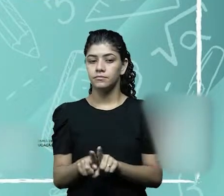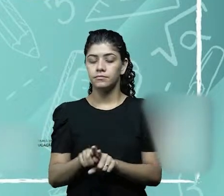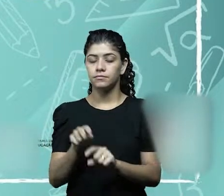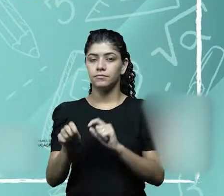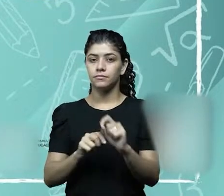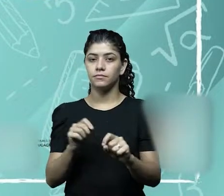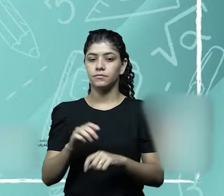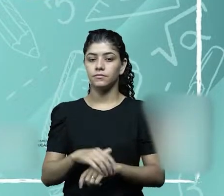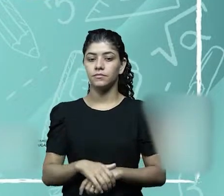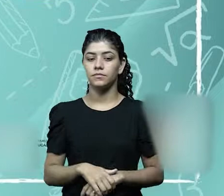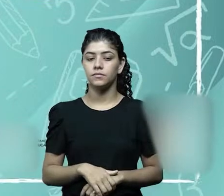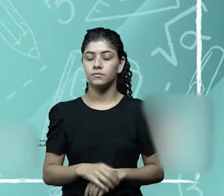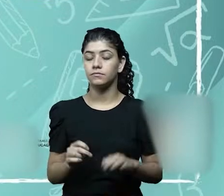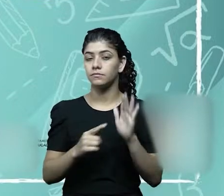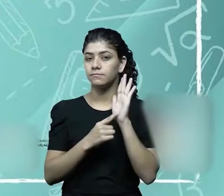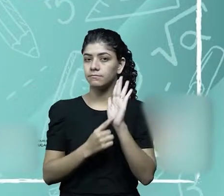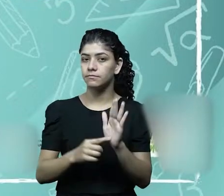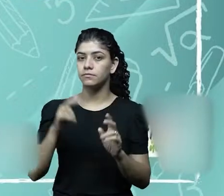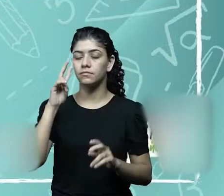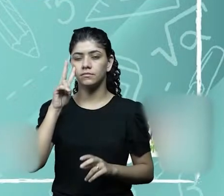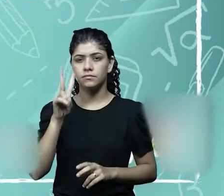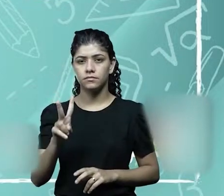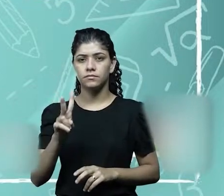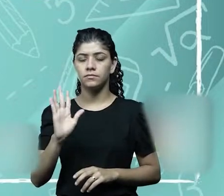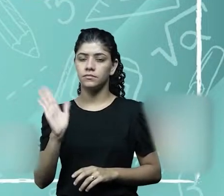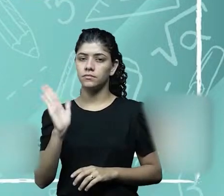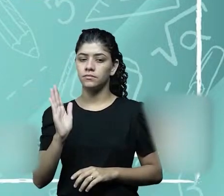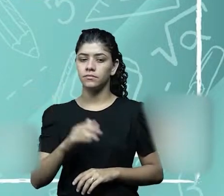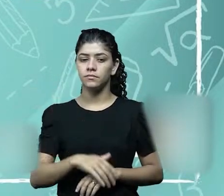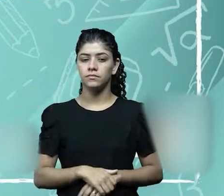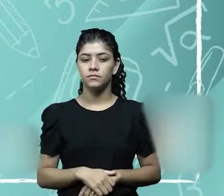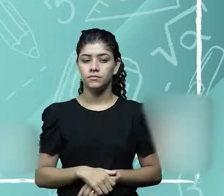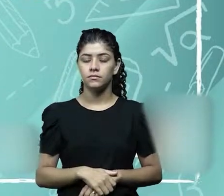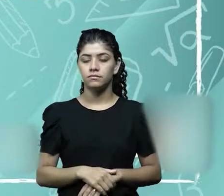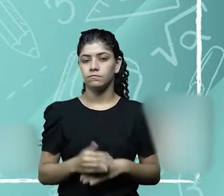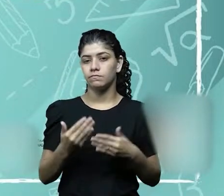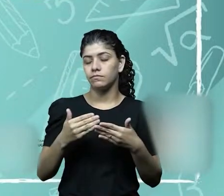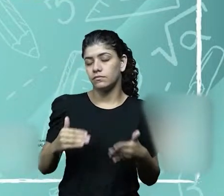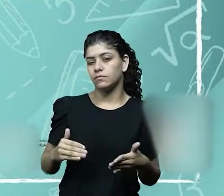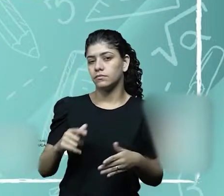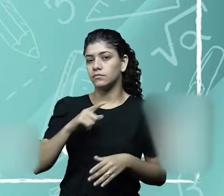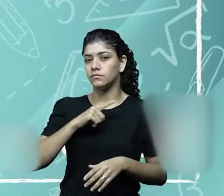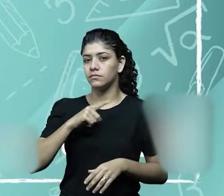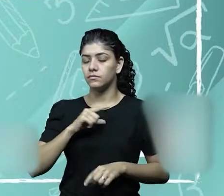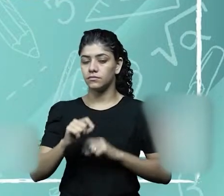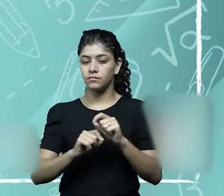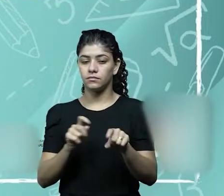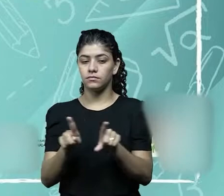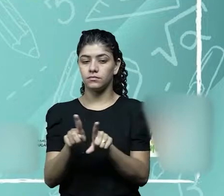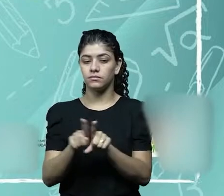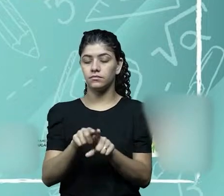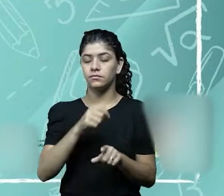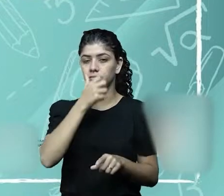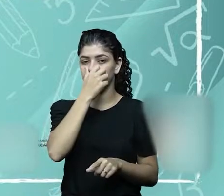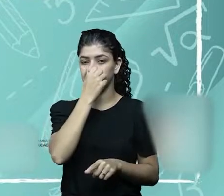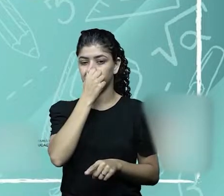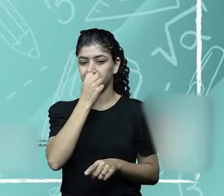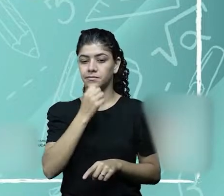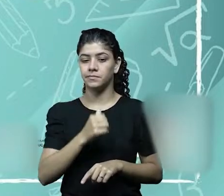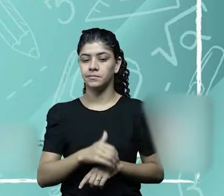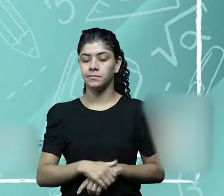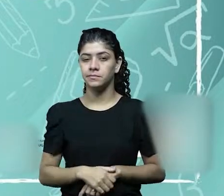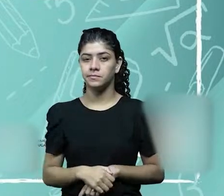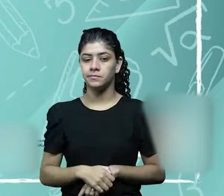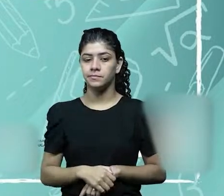a parte visível da régua, ou pedaço, no caso que você tiver, e fazer também esta medida. E